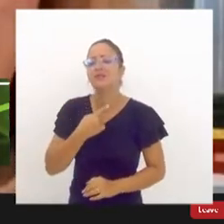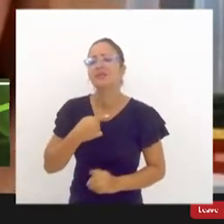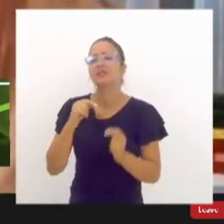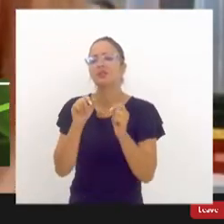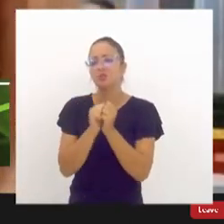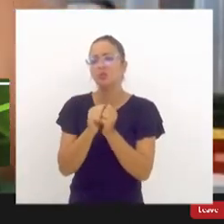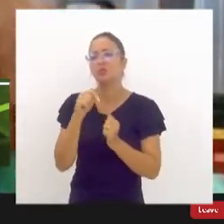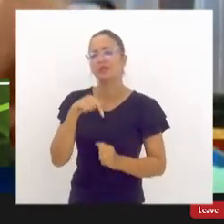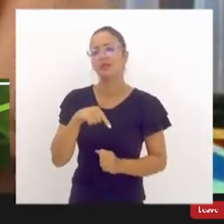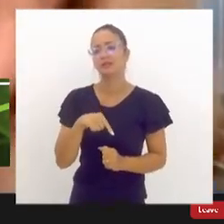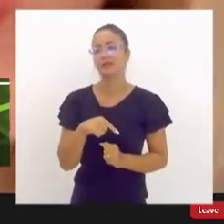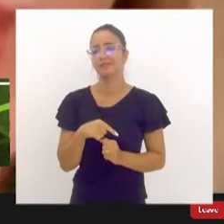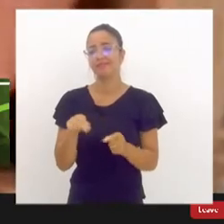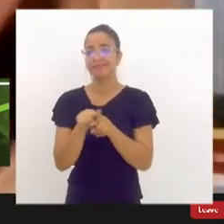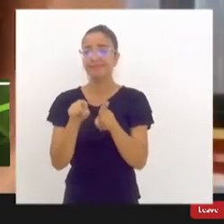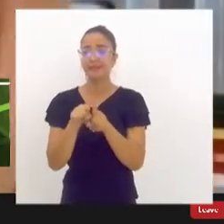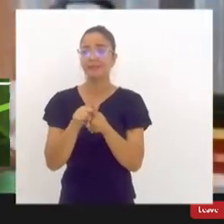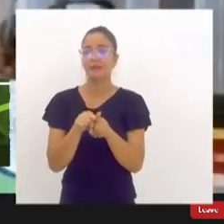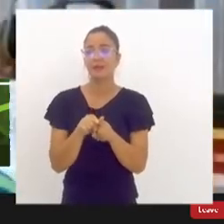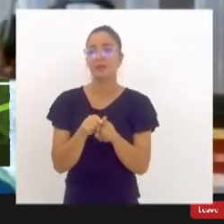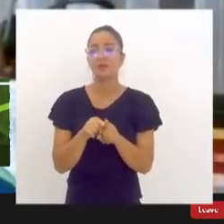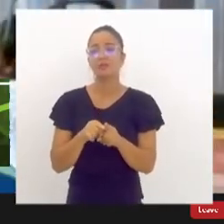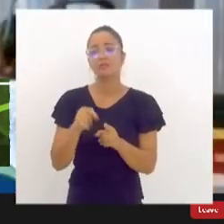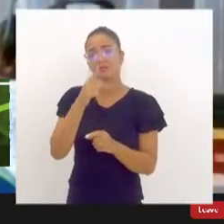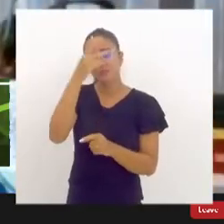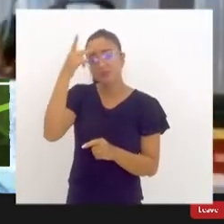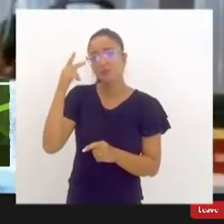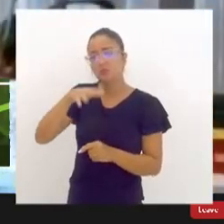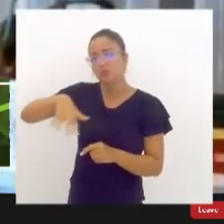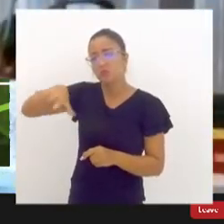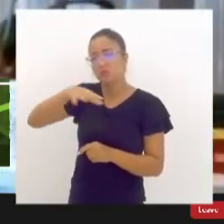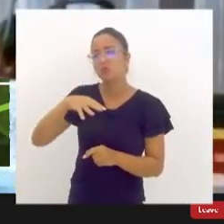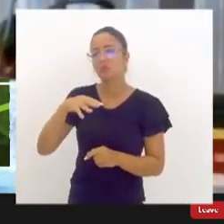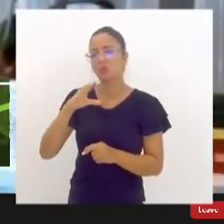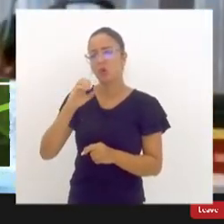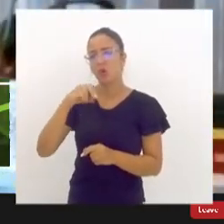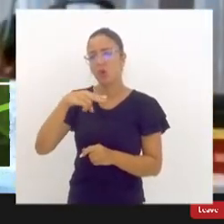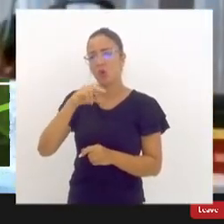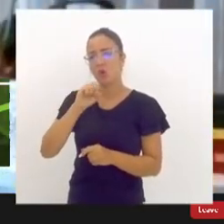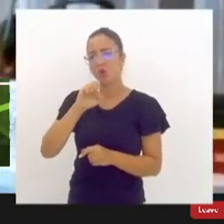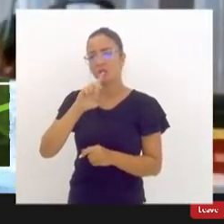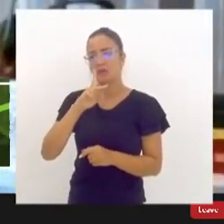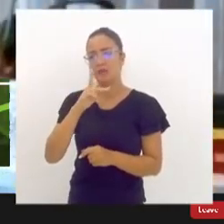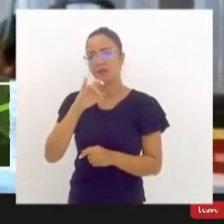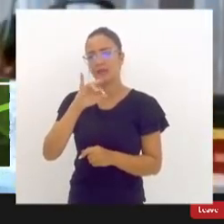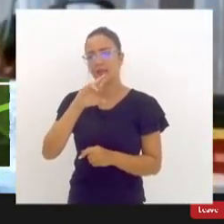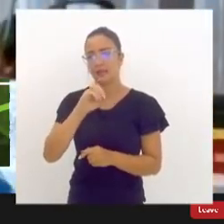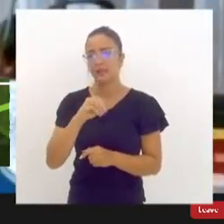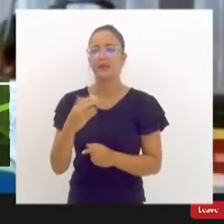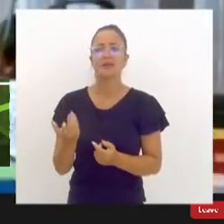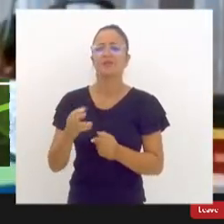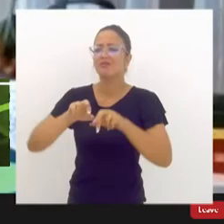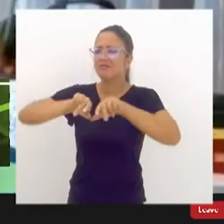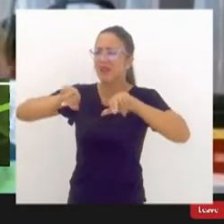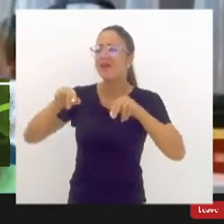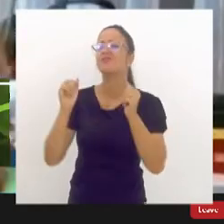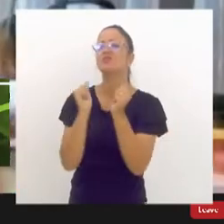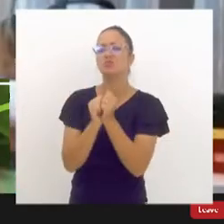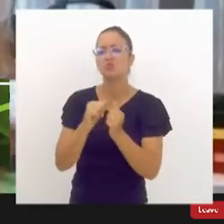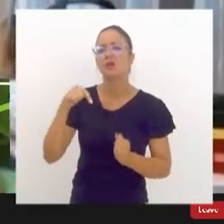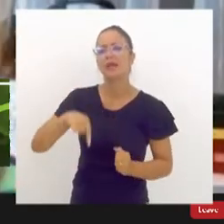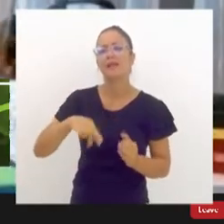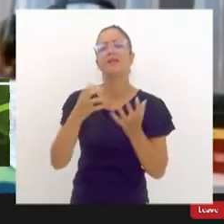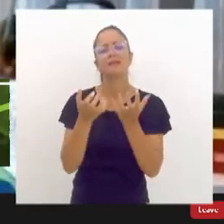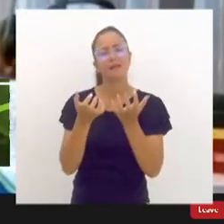os outros, inclusive os conselheiros de outras comissões da educação básica, como o professor Marcelo Morcazel, também